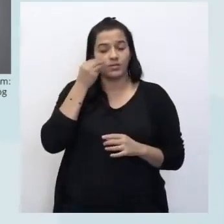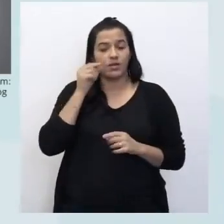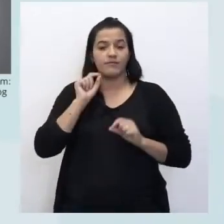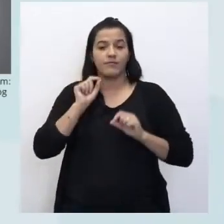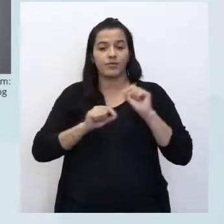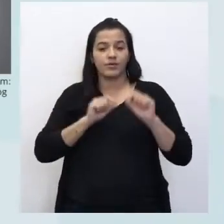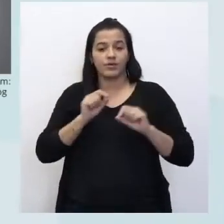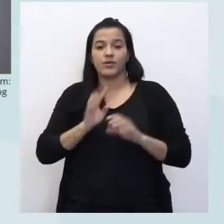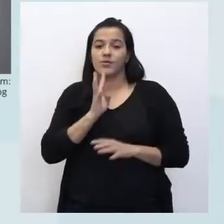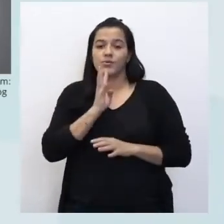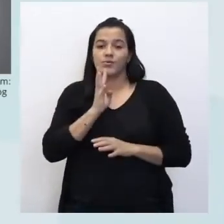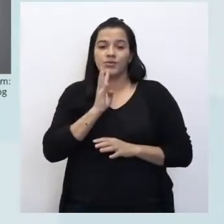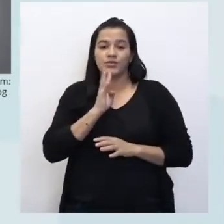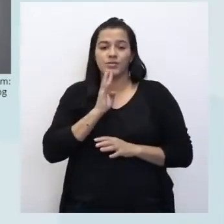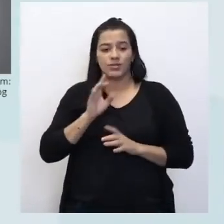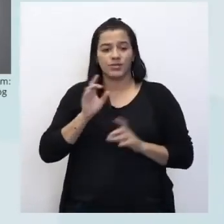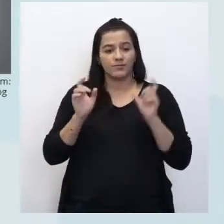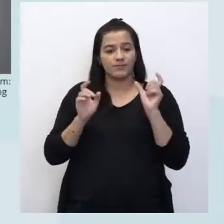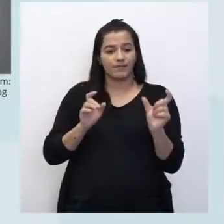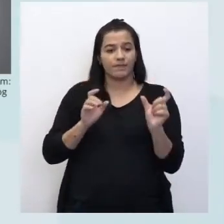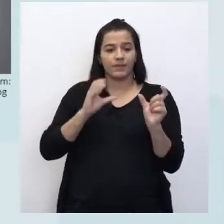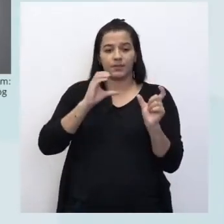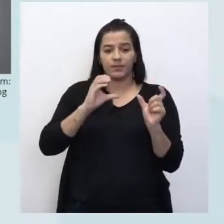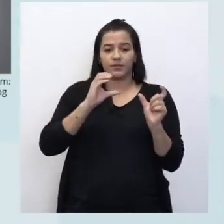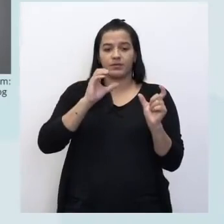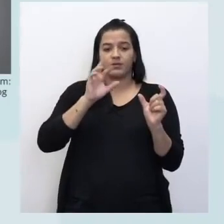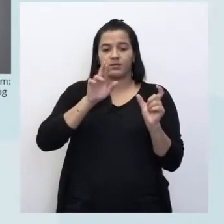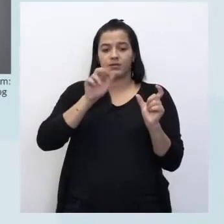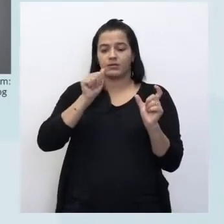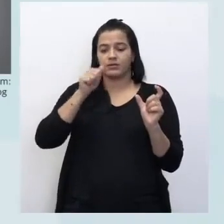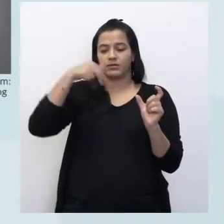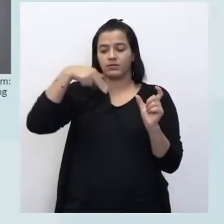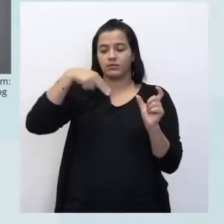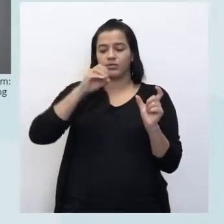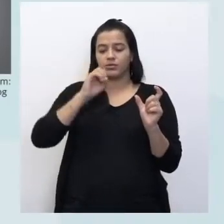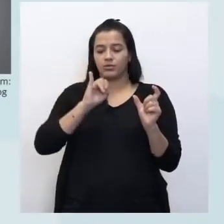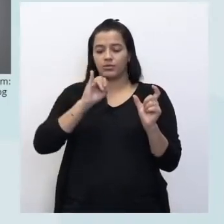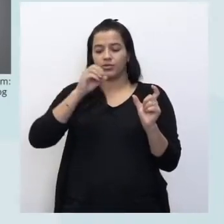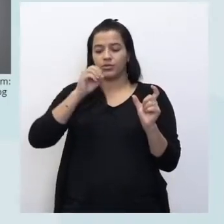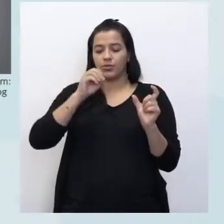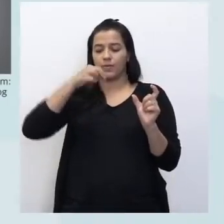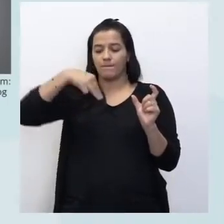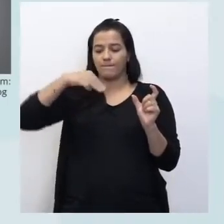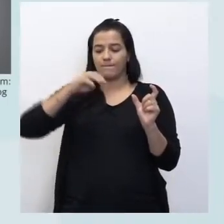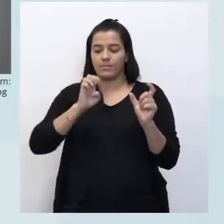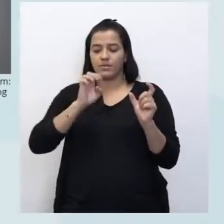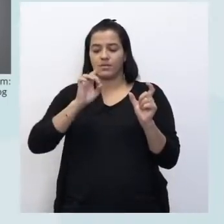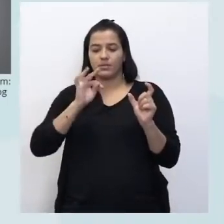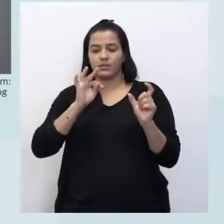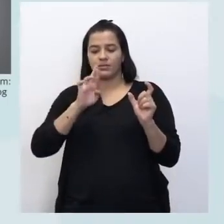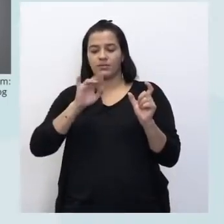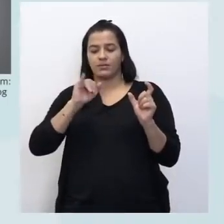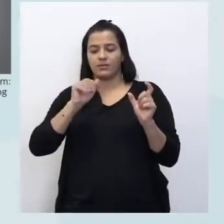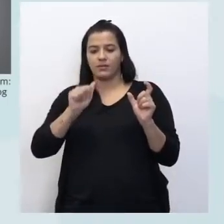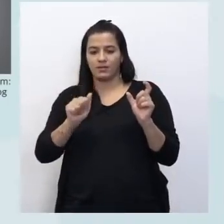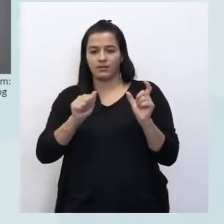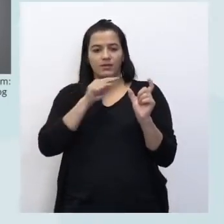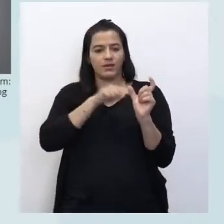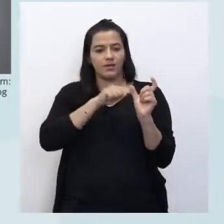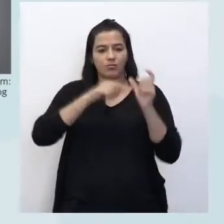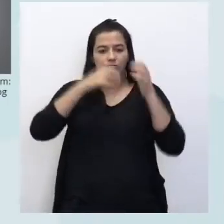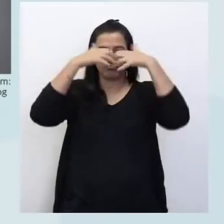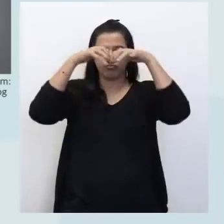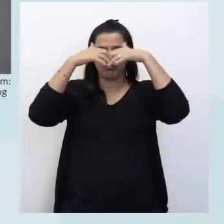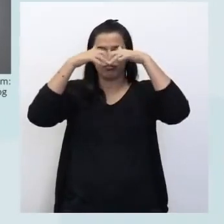ficou conhecido como craniometria. Olha que coisa maluca pra gente, né, hoje. E a